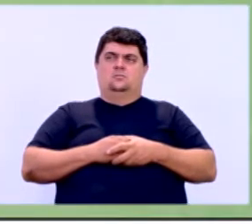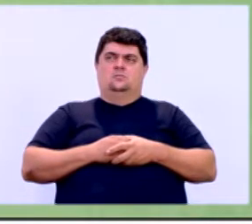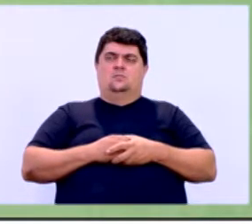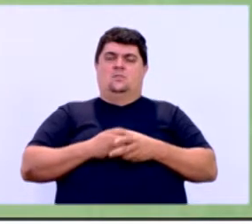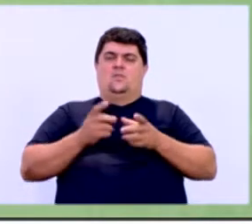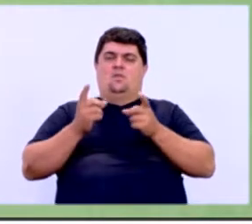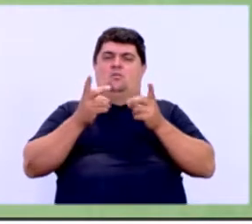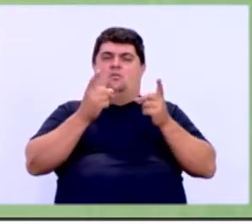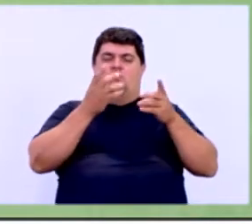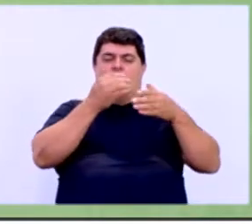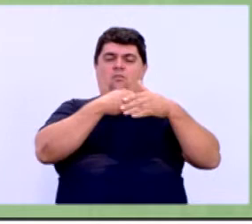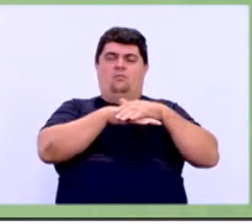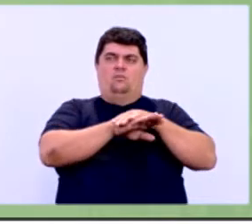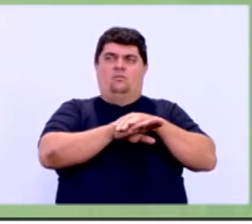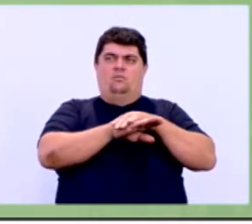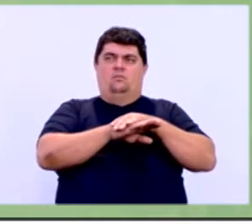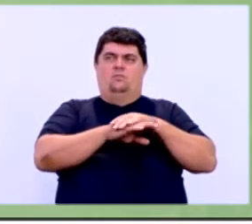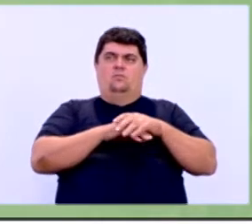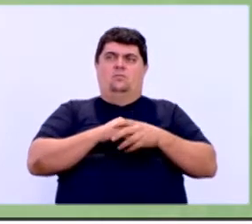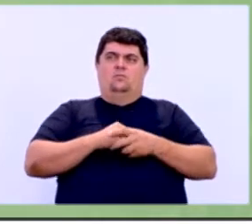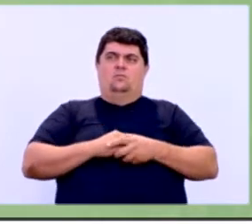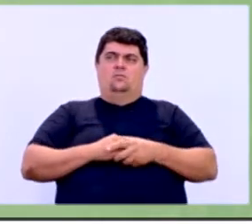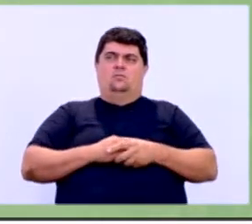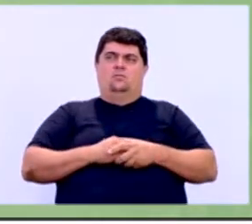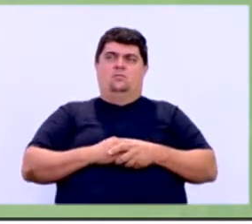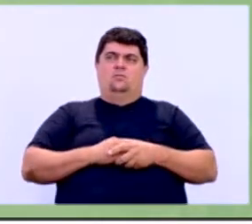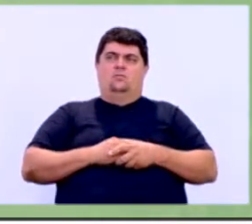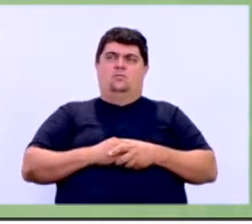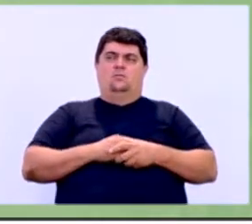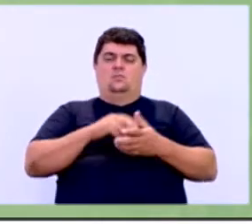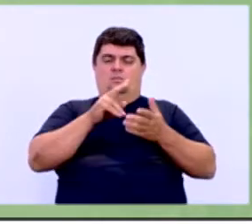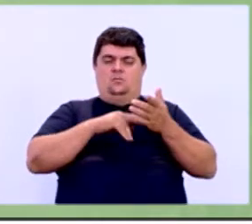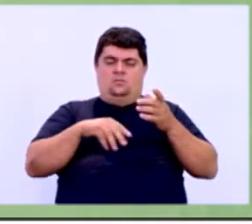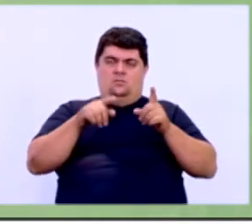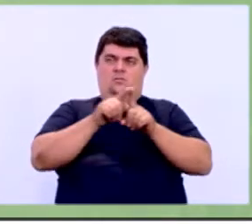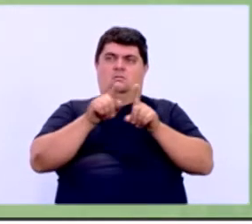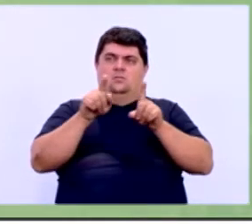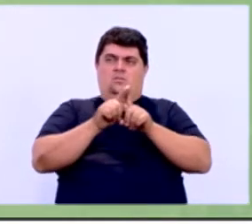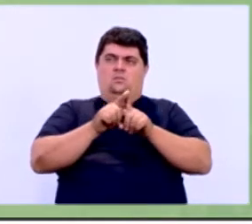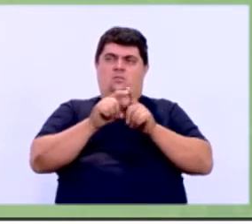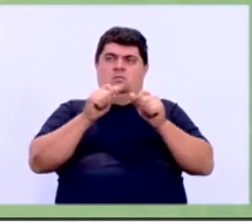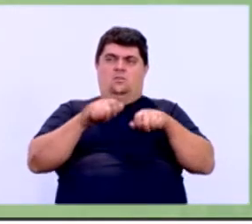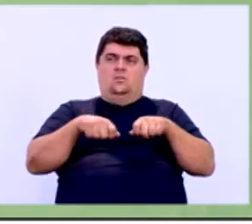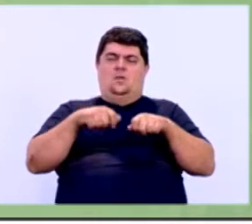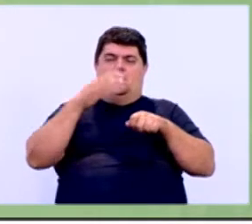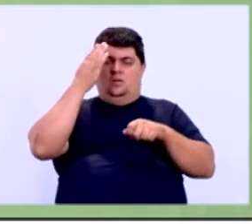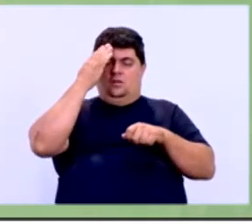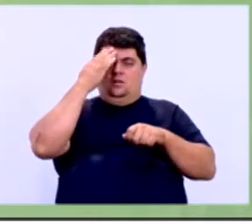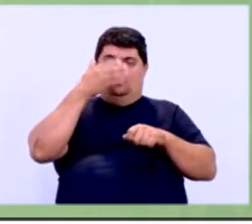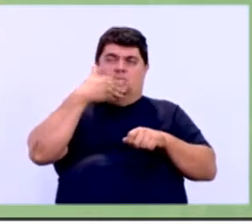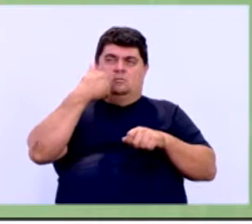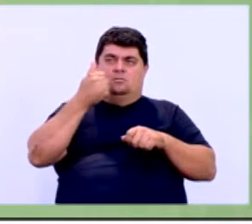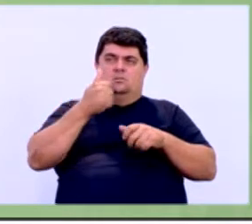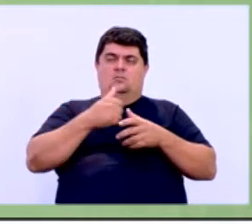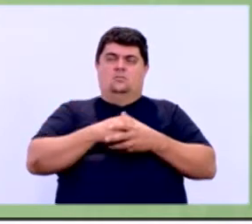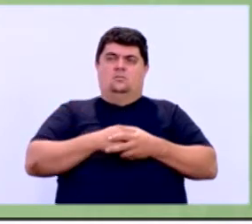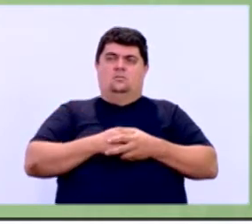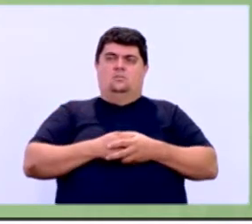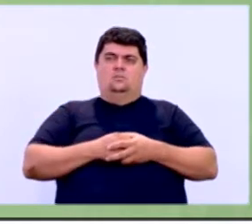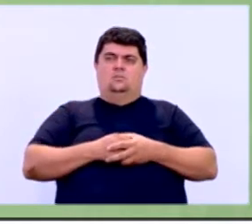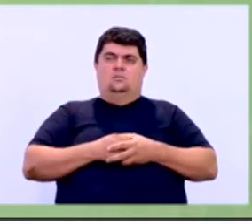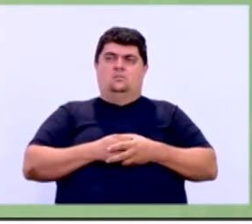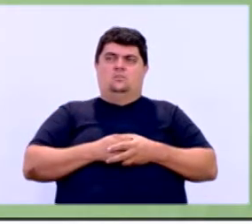sobre a venda do estoque. Né? Leiam esse slide para vocês entenderem melhor. Observem, eu vou fazer